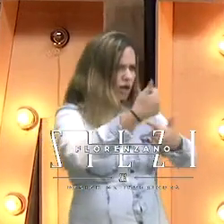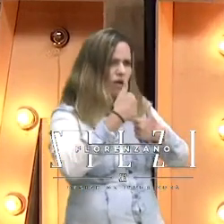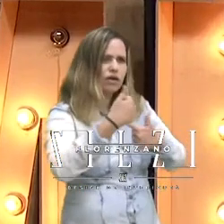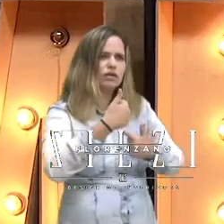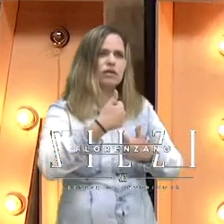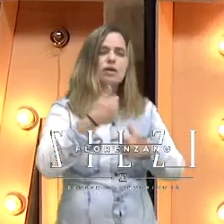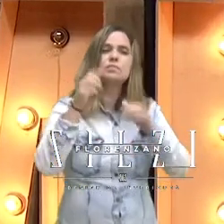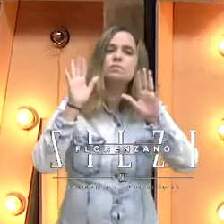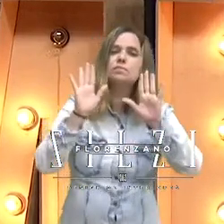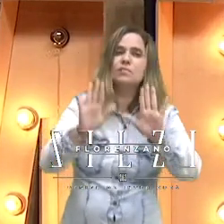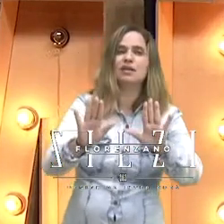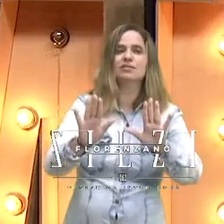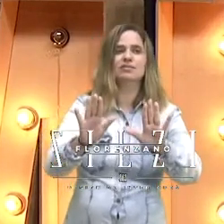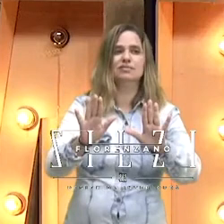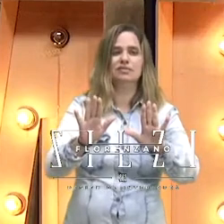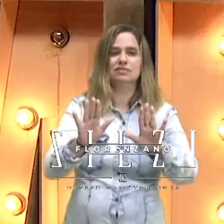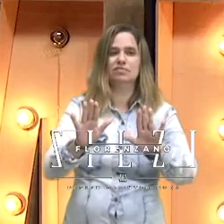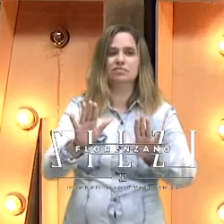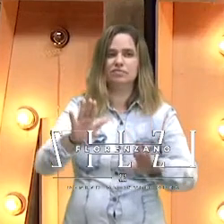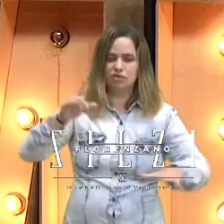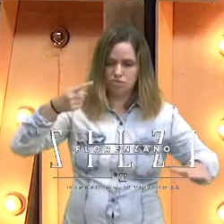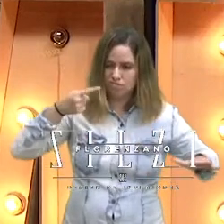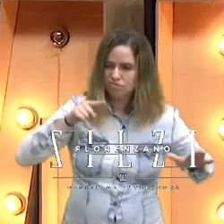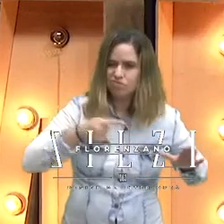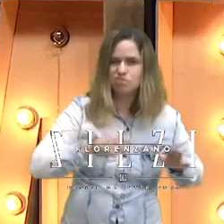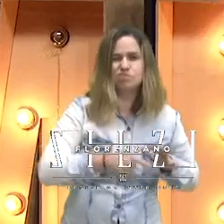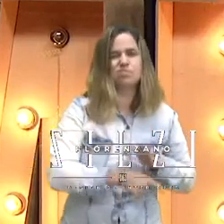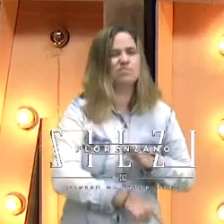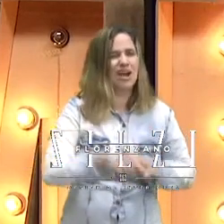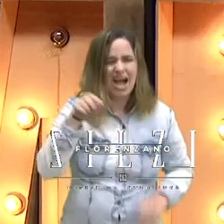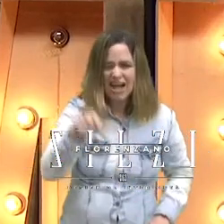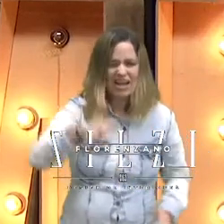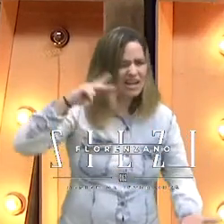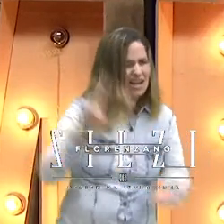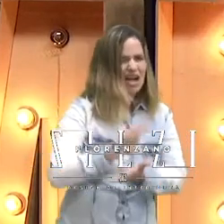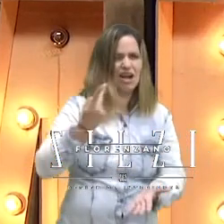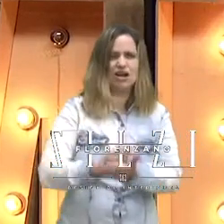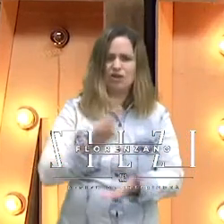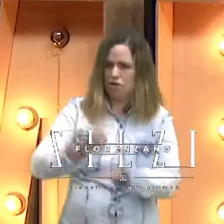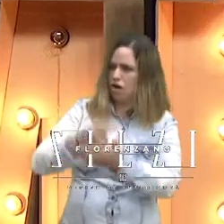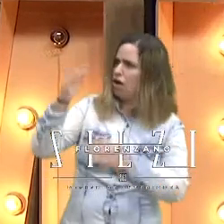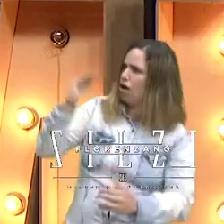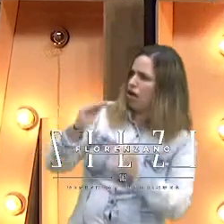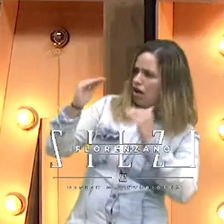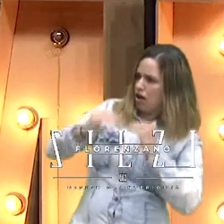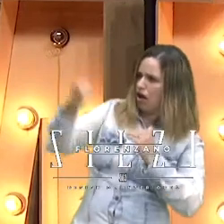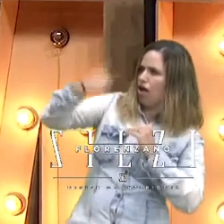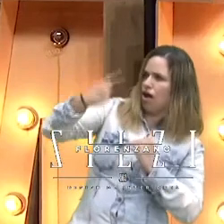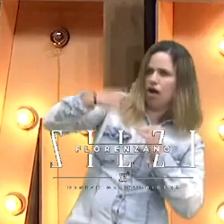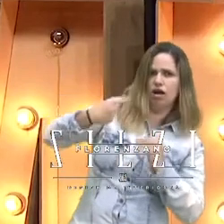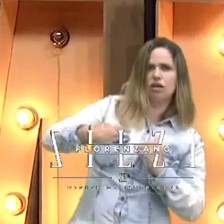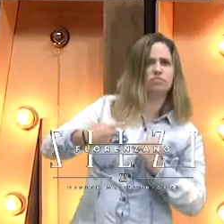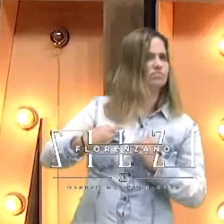mais dentro desse fracasso, dentro dessa negligência. E o texto está dizendo que nós precisamos de alguém